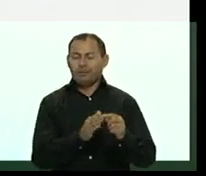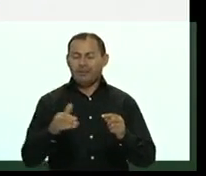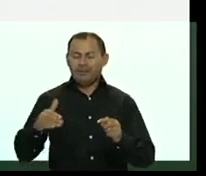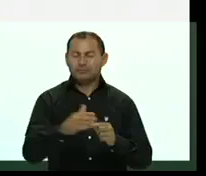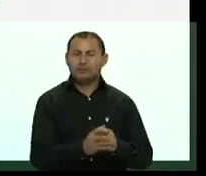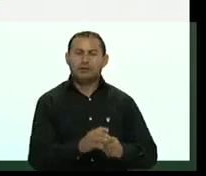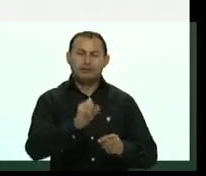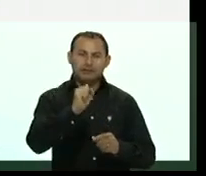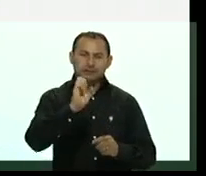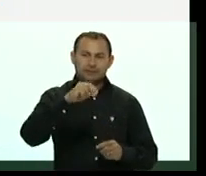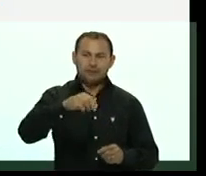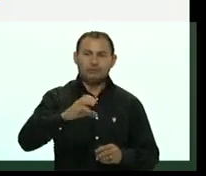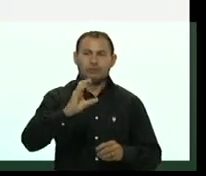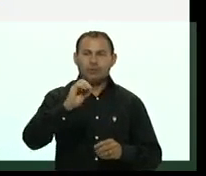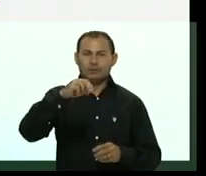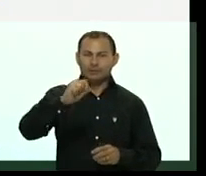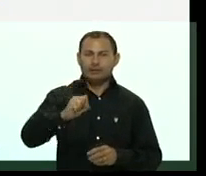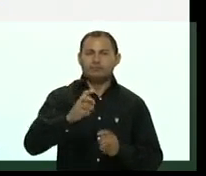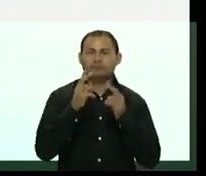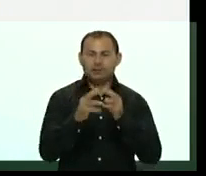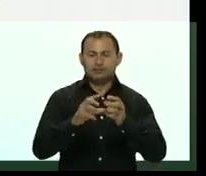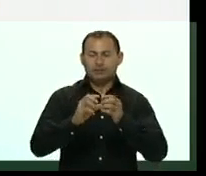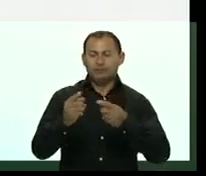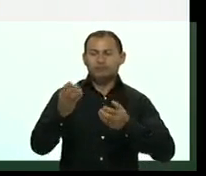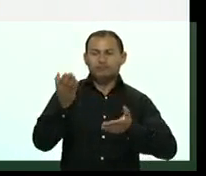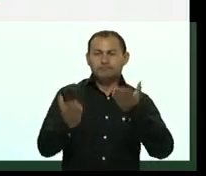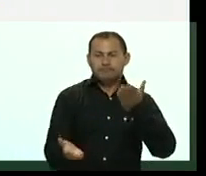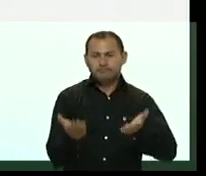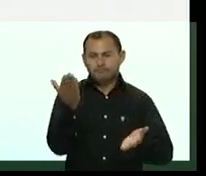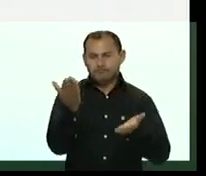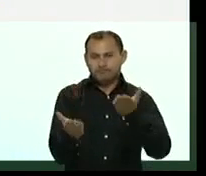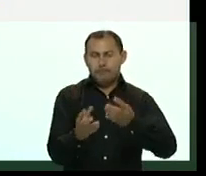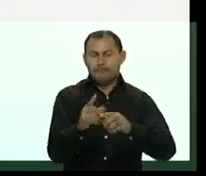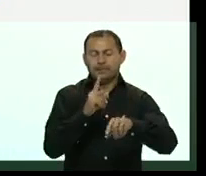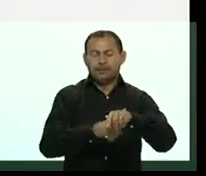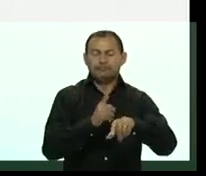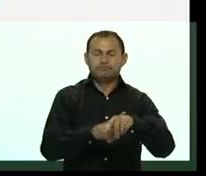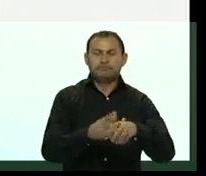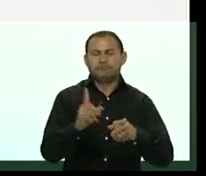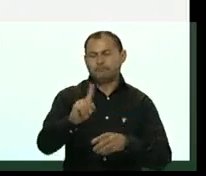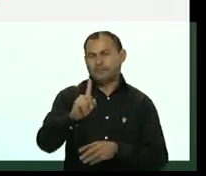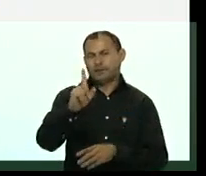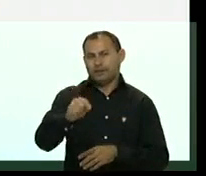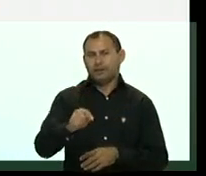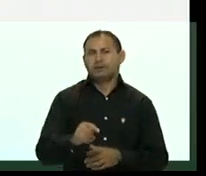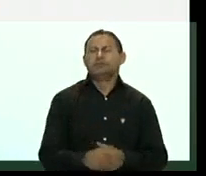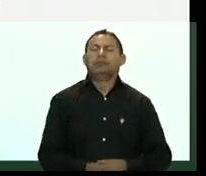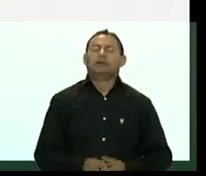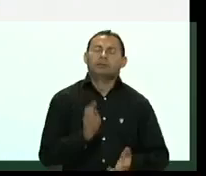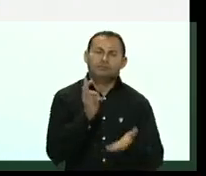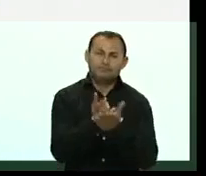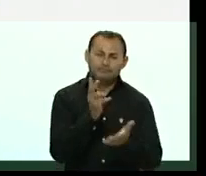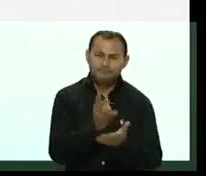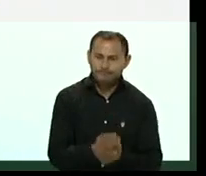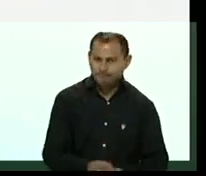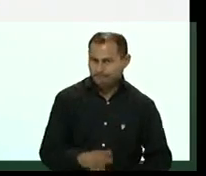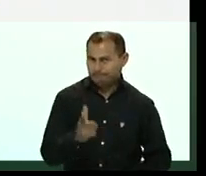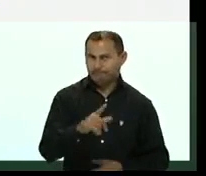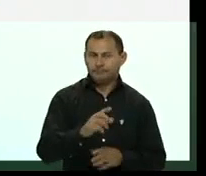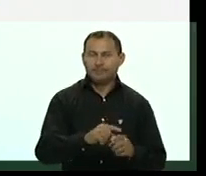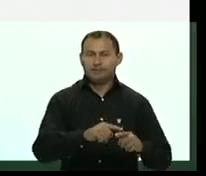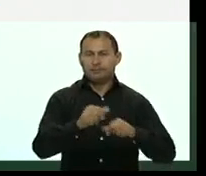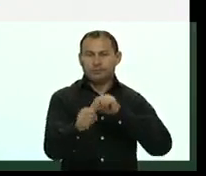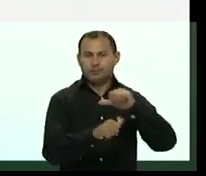função seno e a cosseno ela fica oscilando, né? Ela tem os períodos, então ela é contínua, ela não tem esse